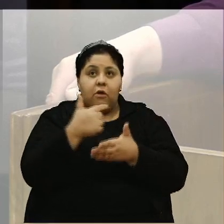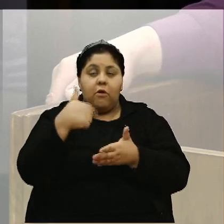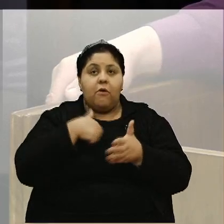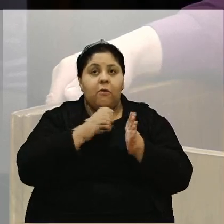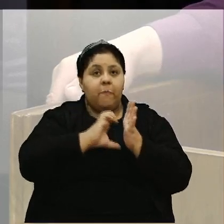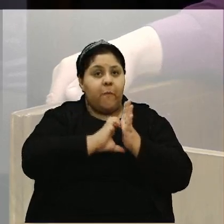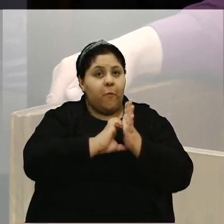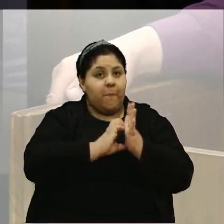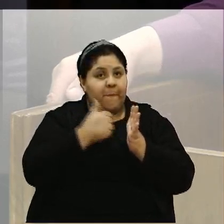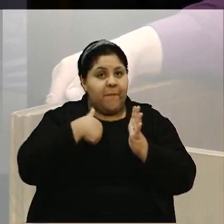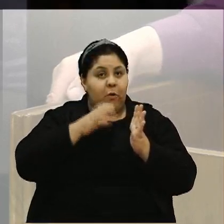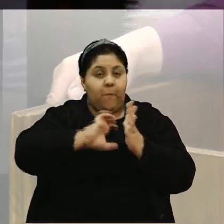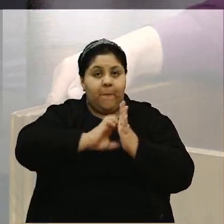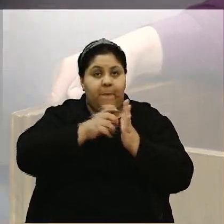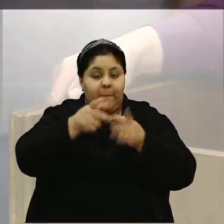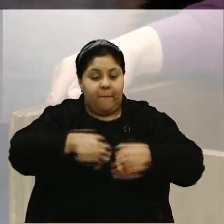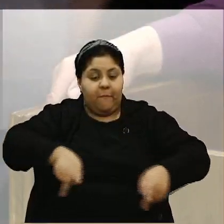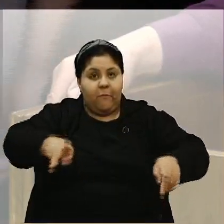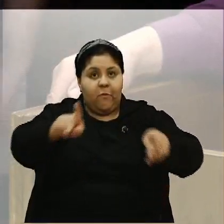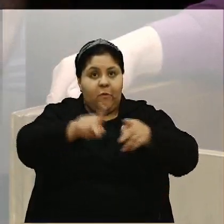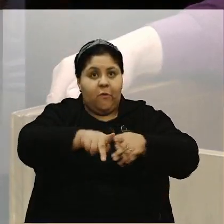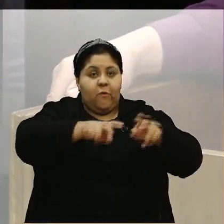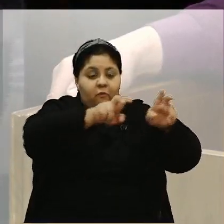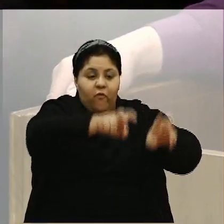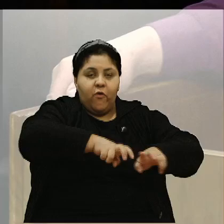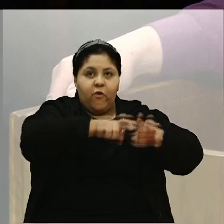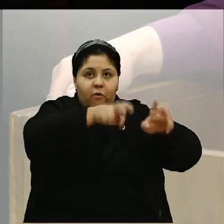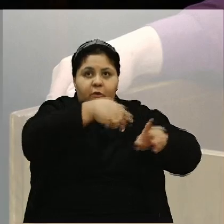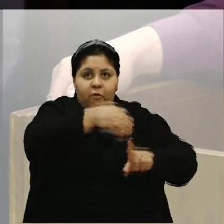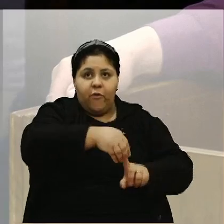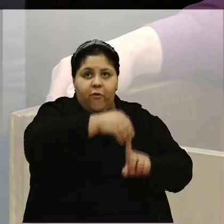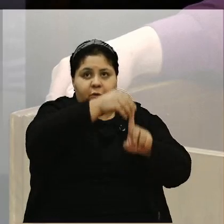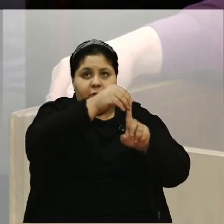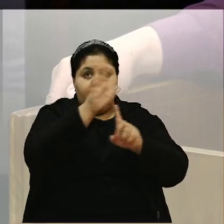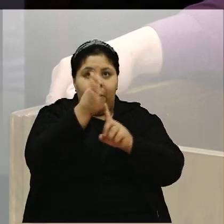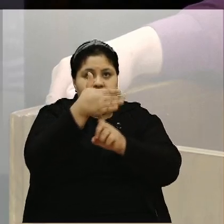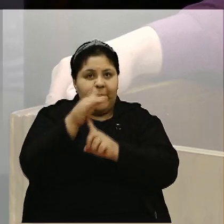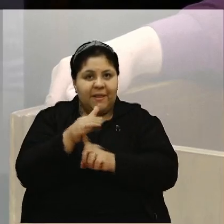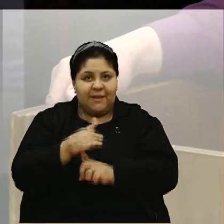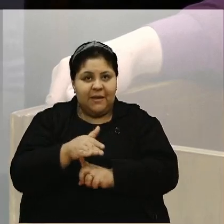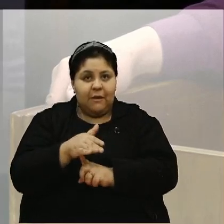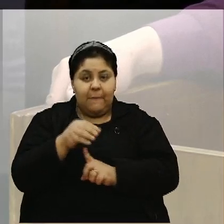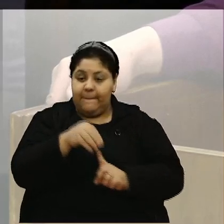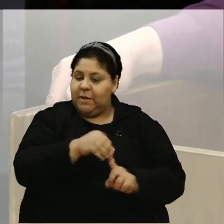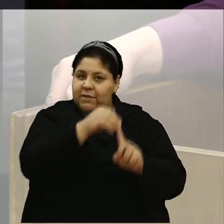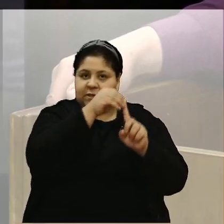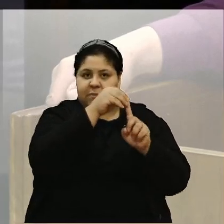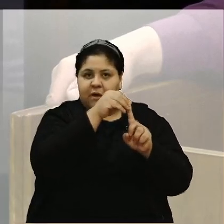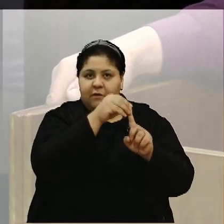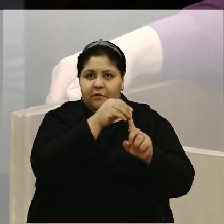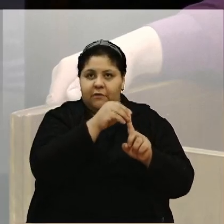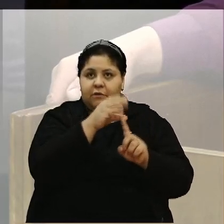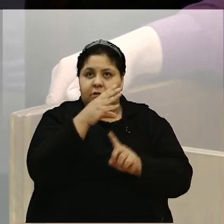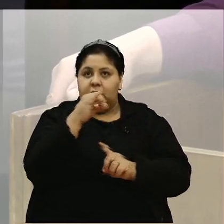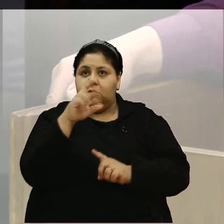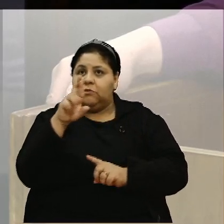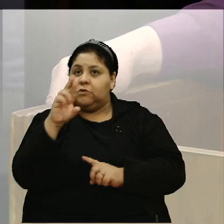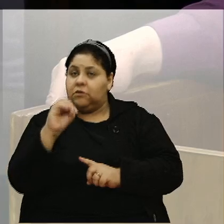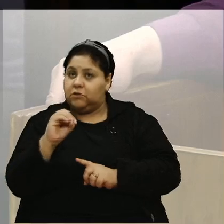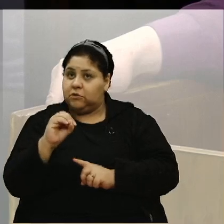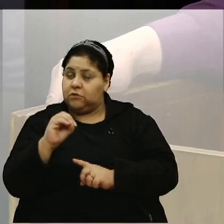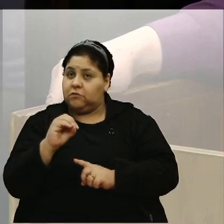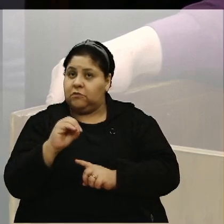a população e os agricultores, principalmente a minha bandeira número 1. Isso, o Ciro falou hoje de manhã,